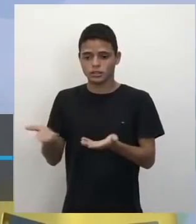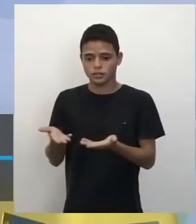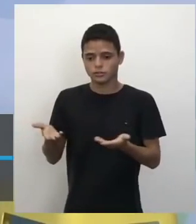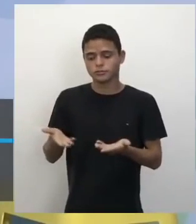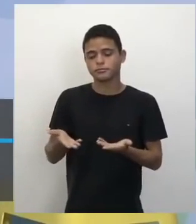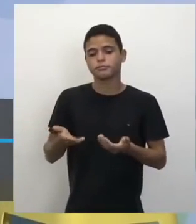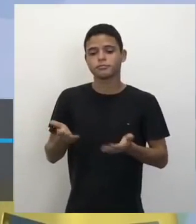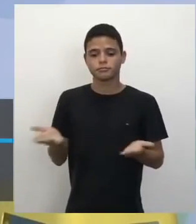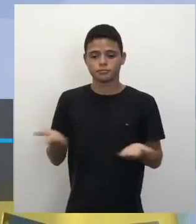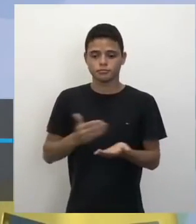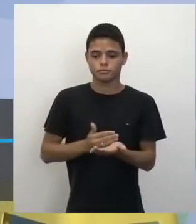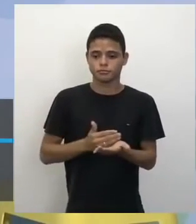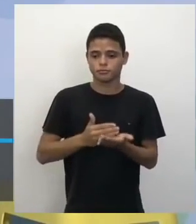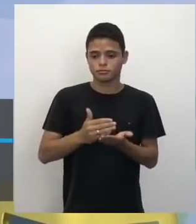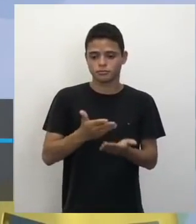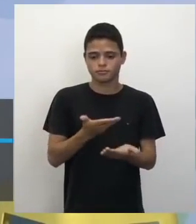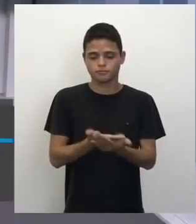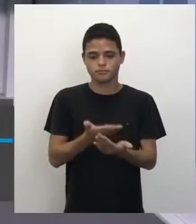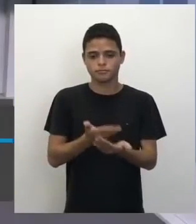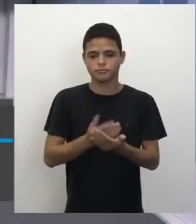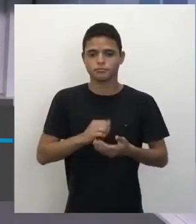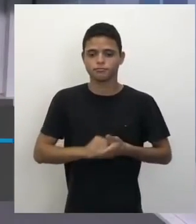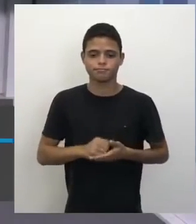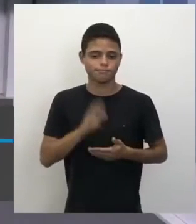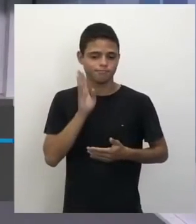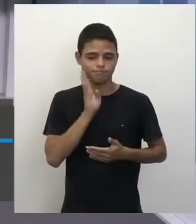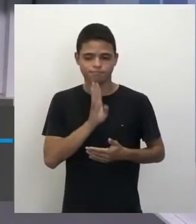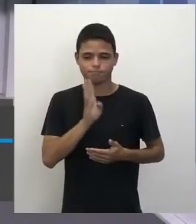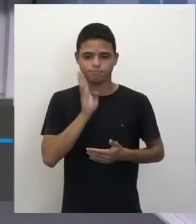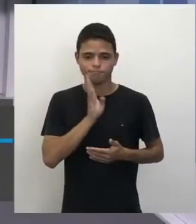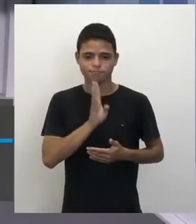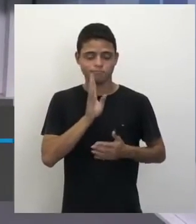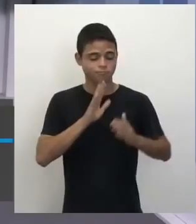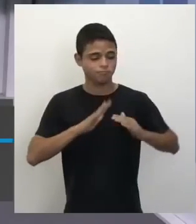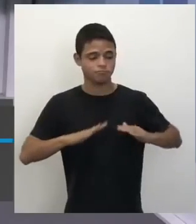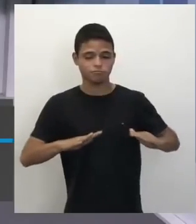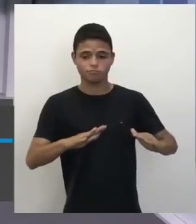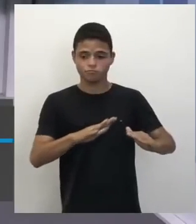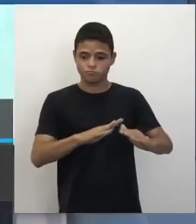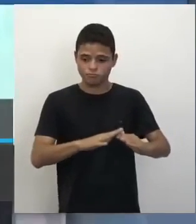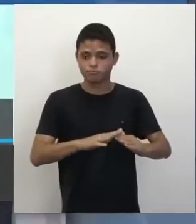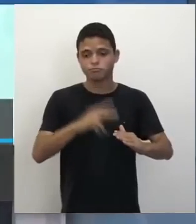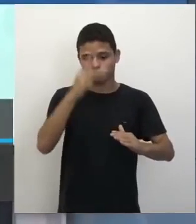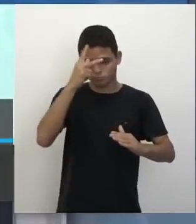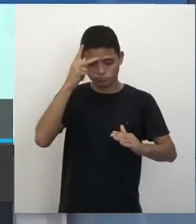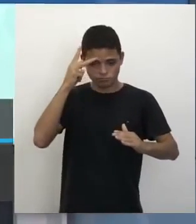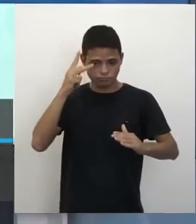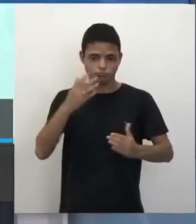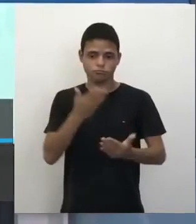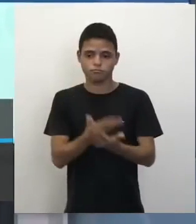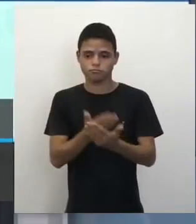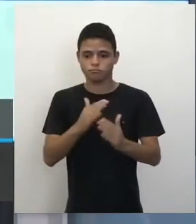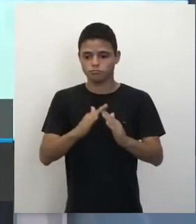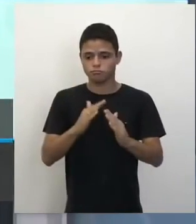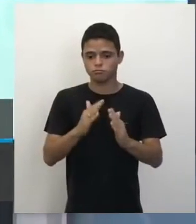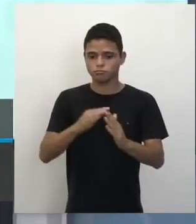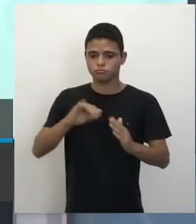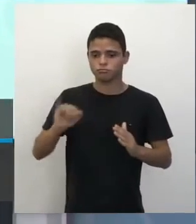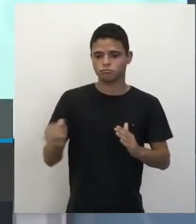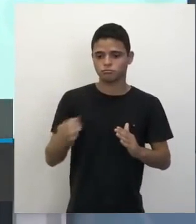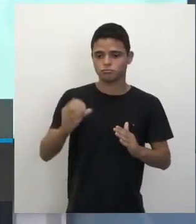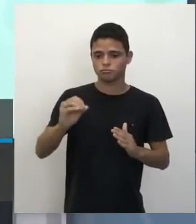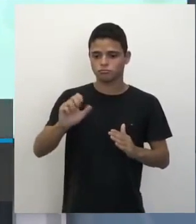e vamos para a aula, né? Legal, olha, o pessoal da escola José Jorge, que a professora Lívia